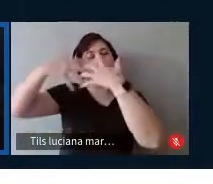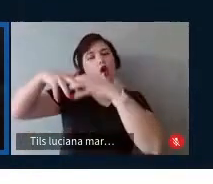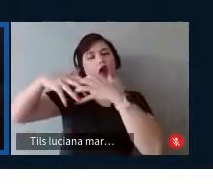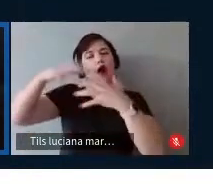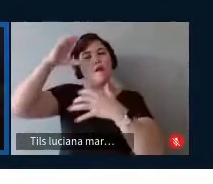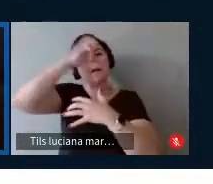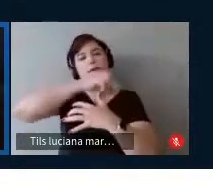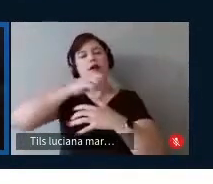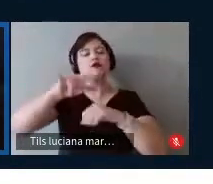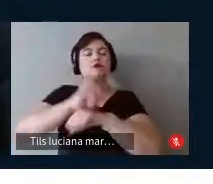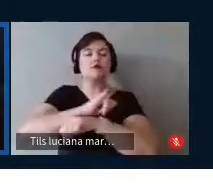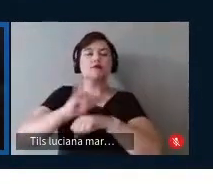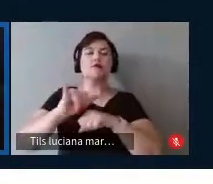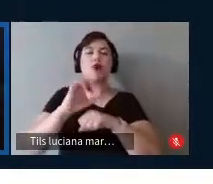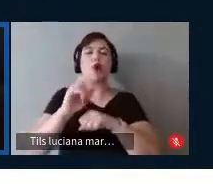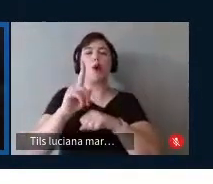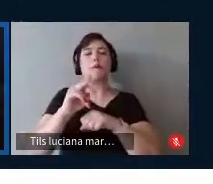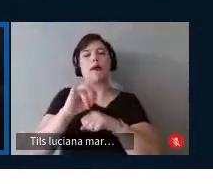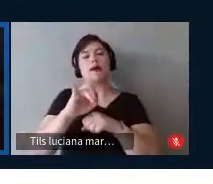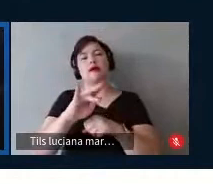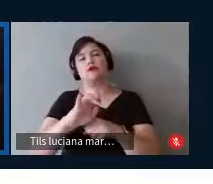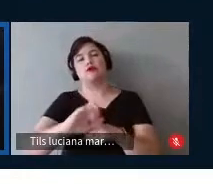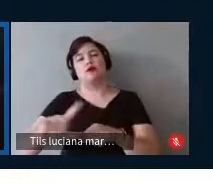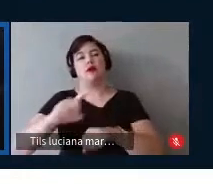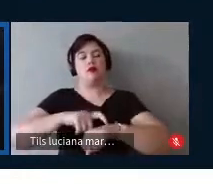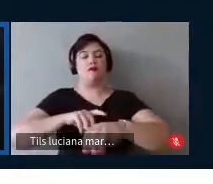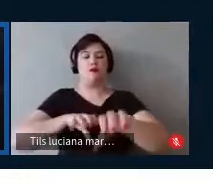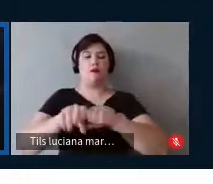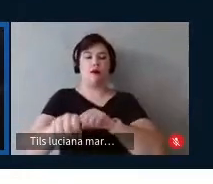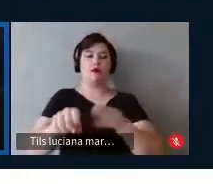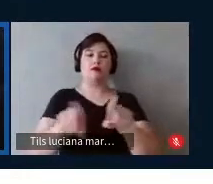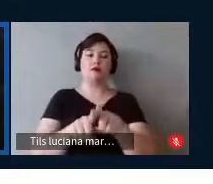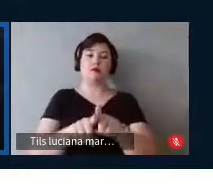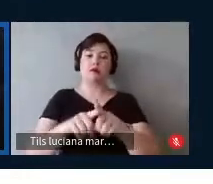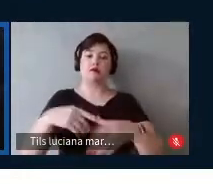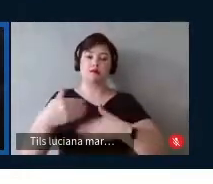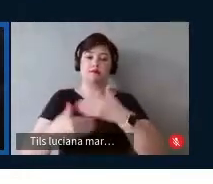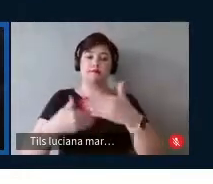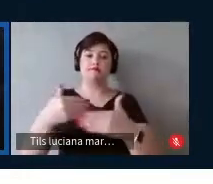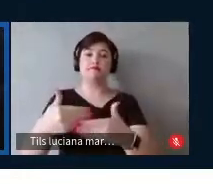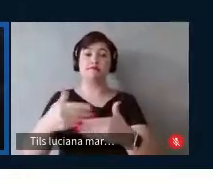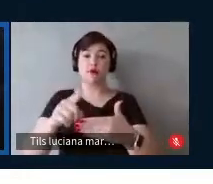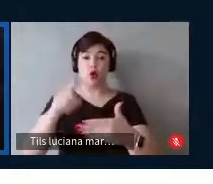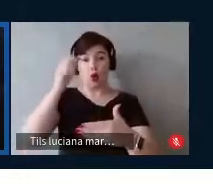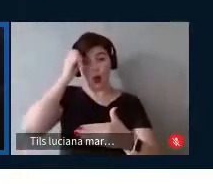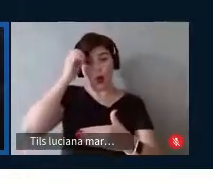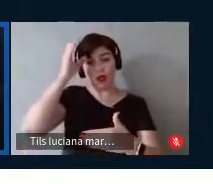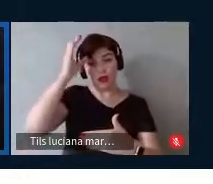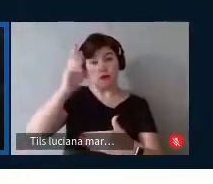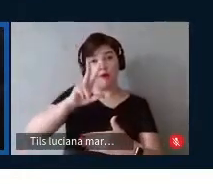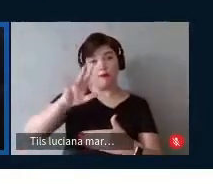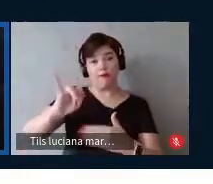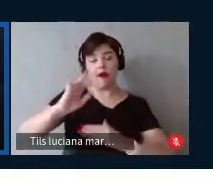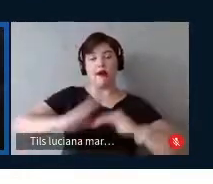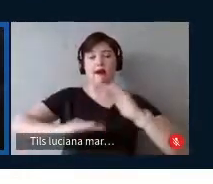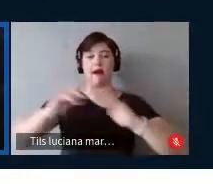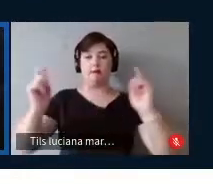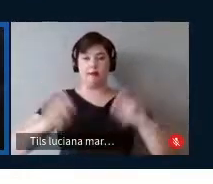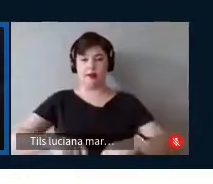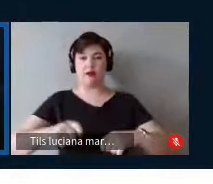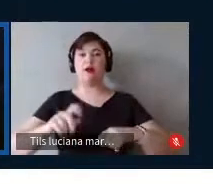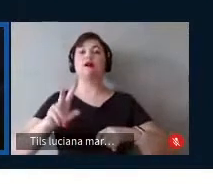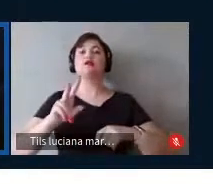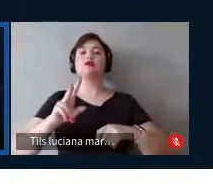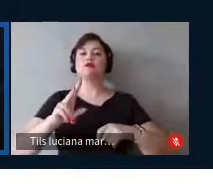conhecimentos operacionais durante uma formação. Esses conhecimentos vão se tornar habilidades que